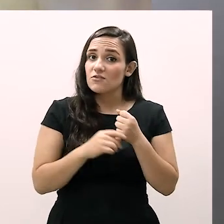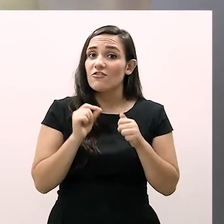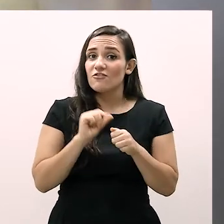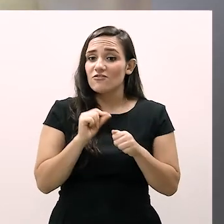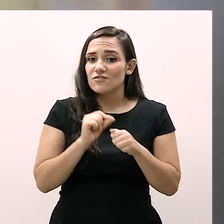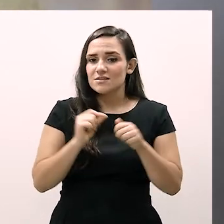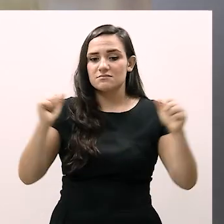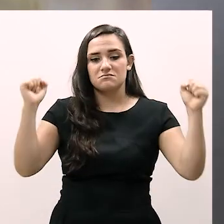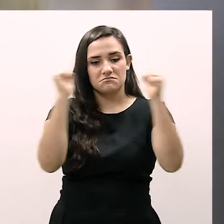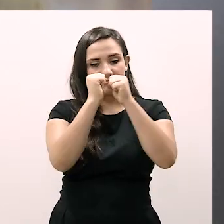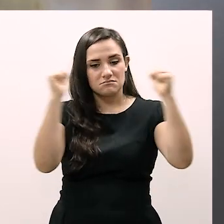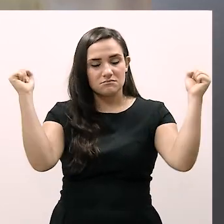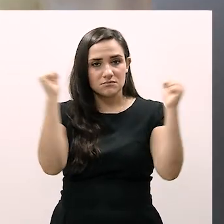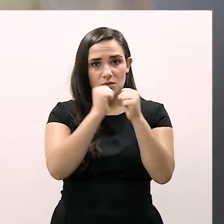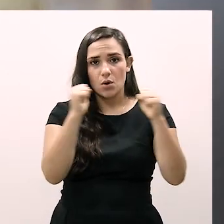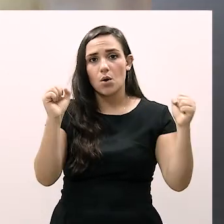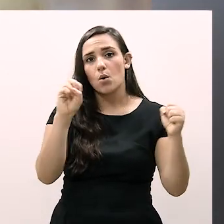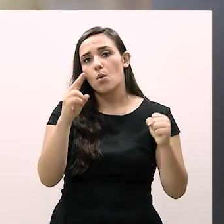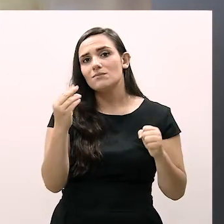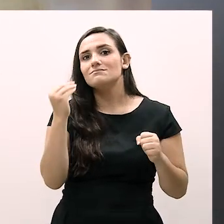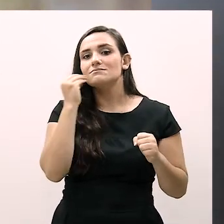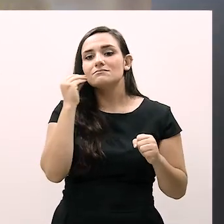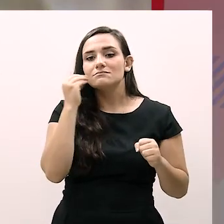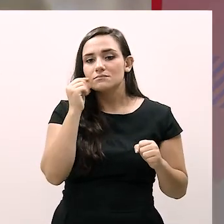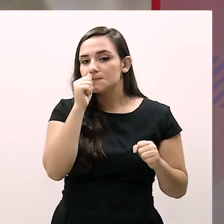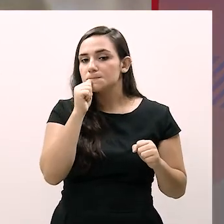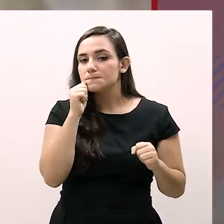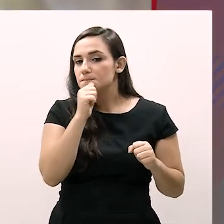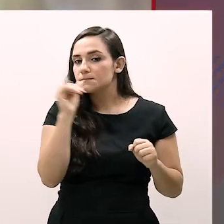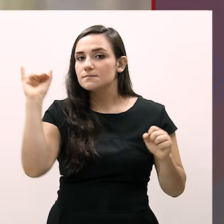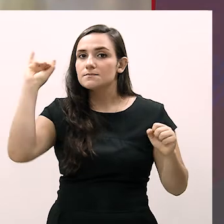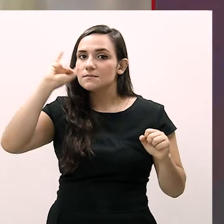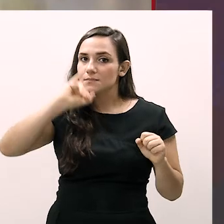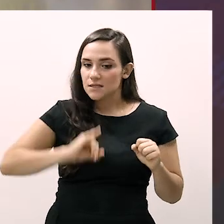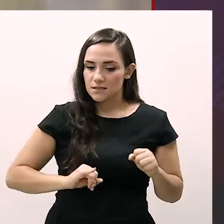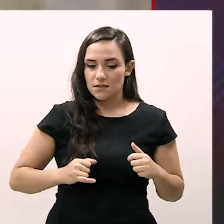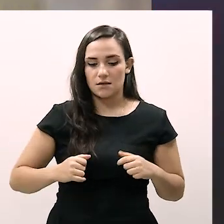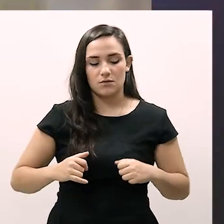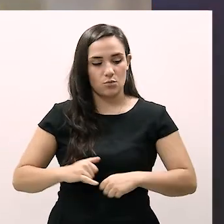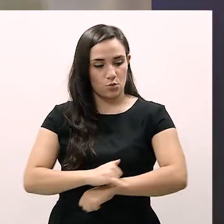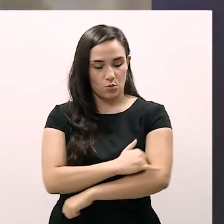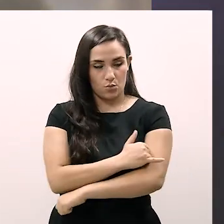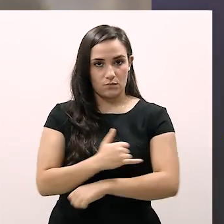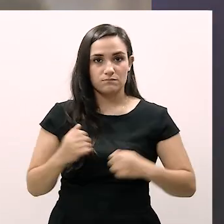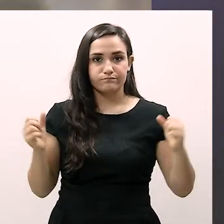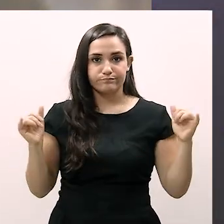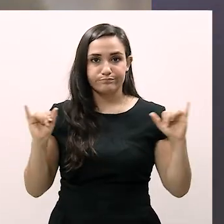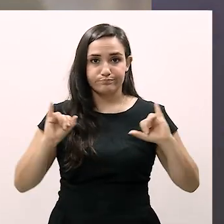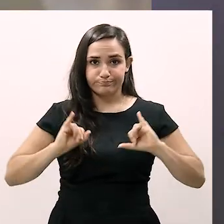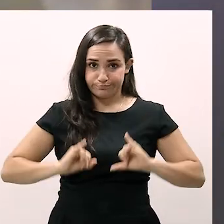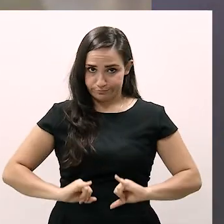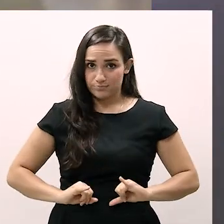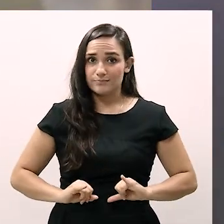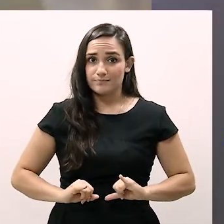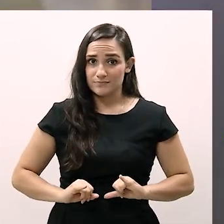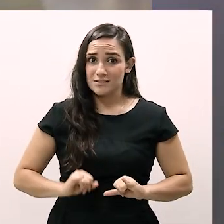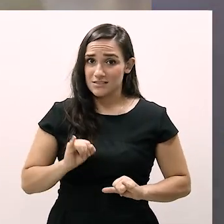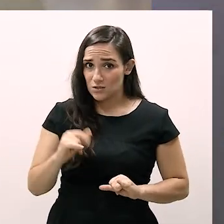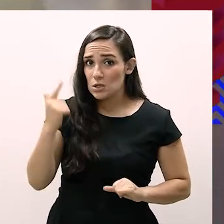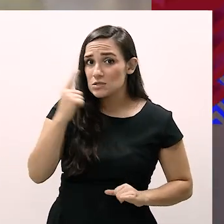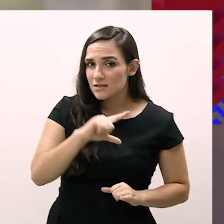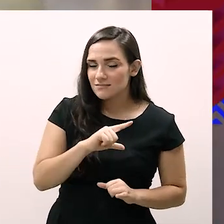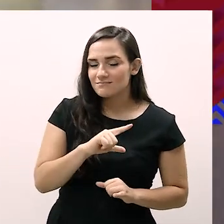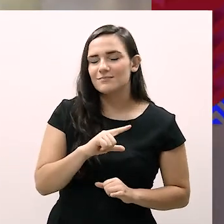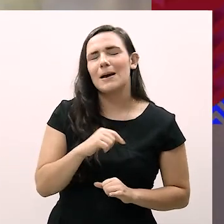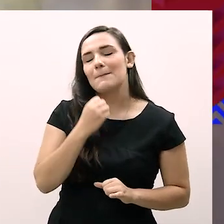seguras, realizarem algum tipo de exercício ou perderem quantidades mínimas, mas que haja